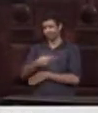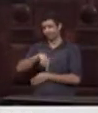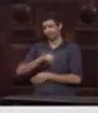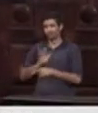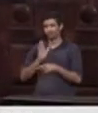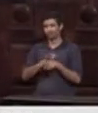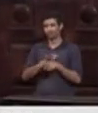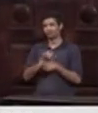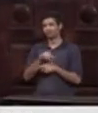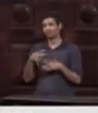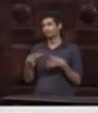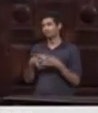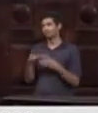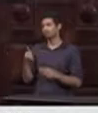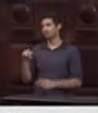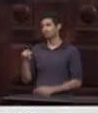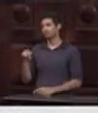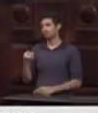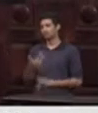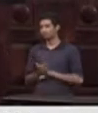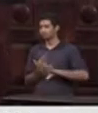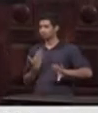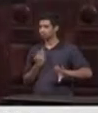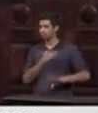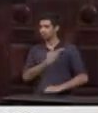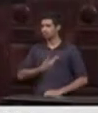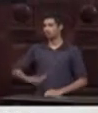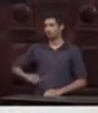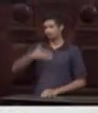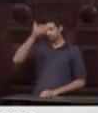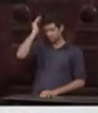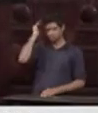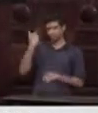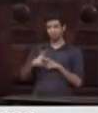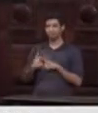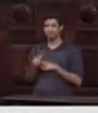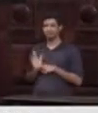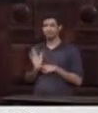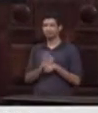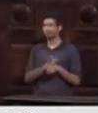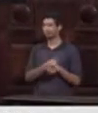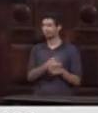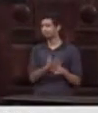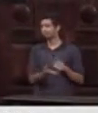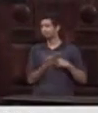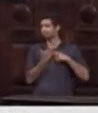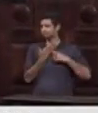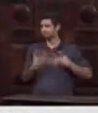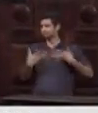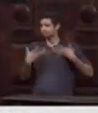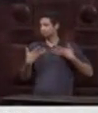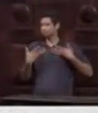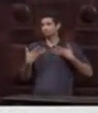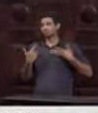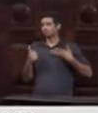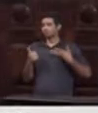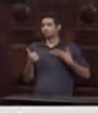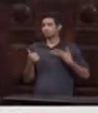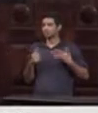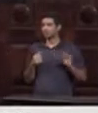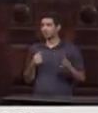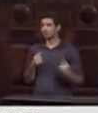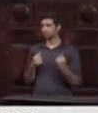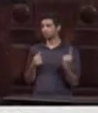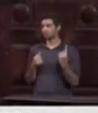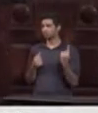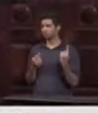partido deva se afastar do governo Temer, que não tem a credibilidade necessária para, enfim, de maneira independente,